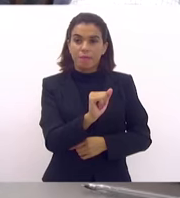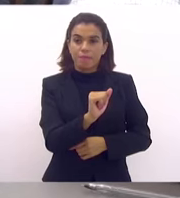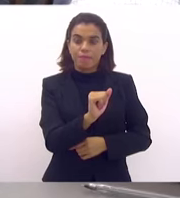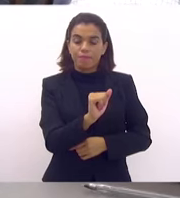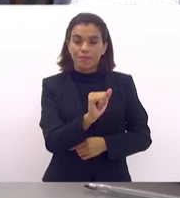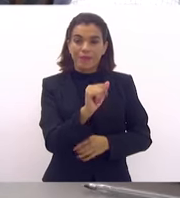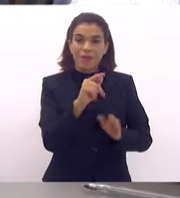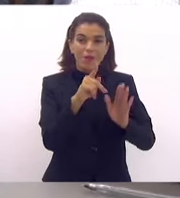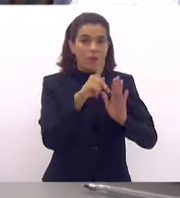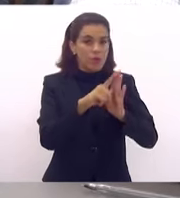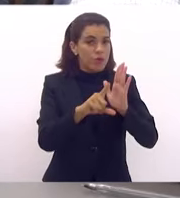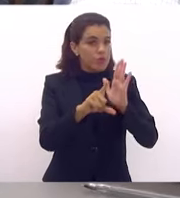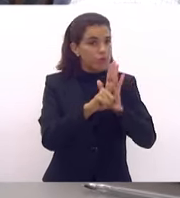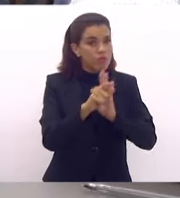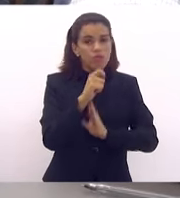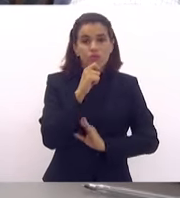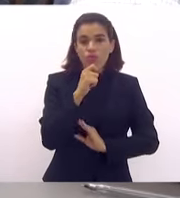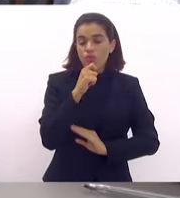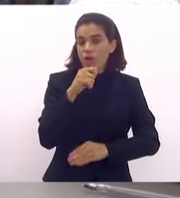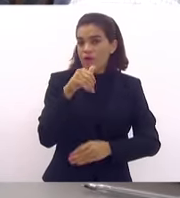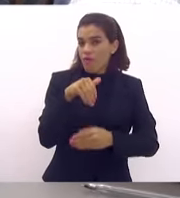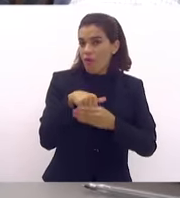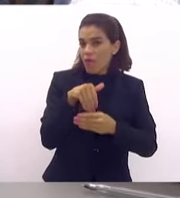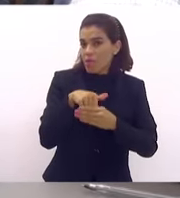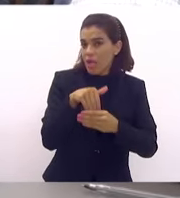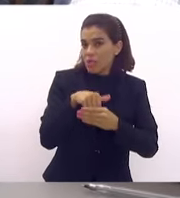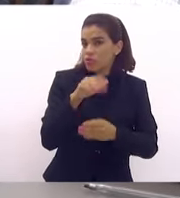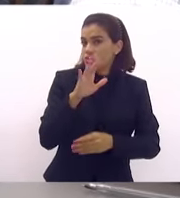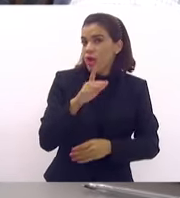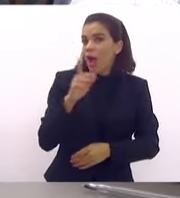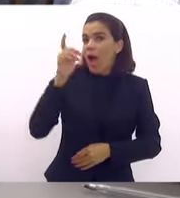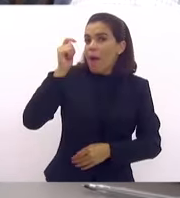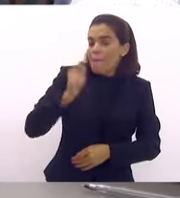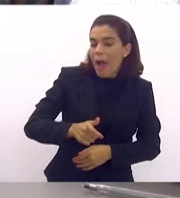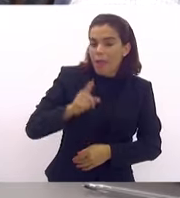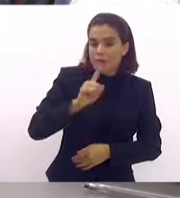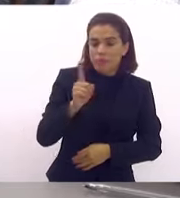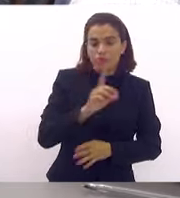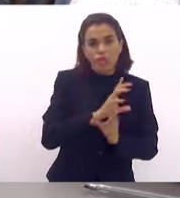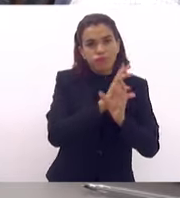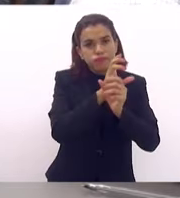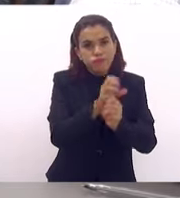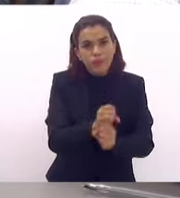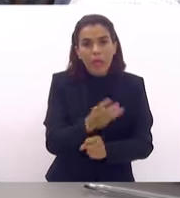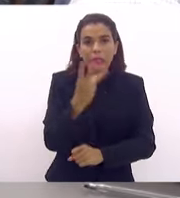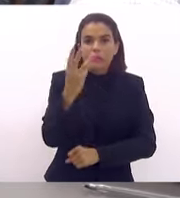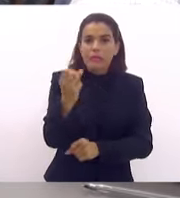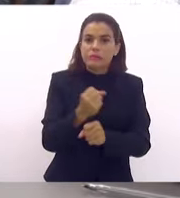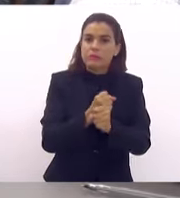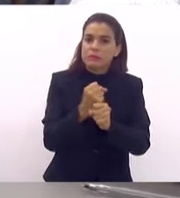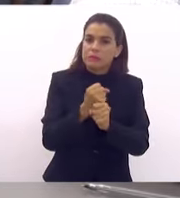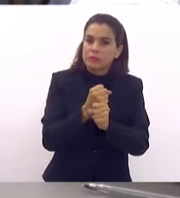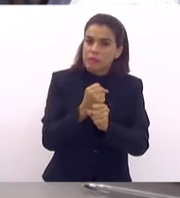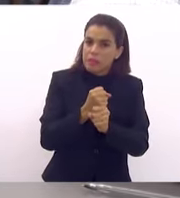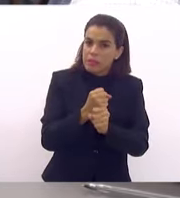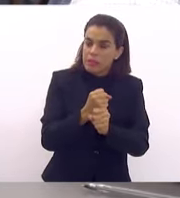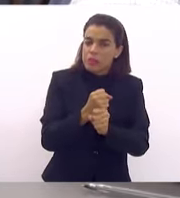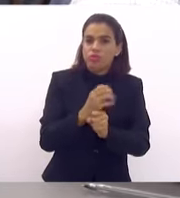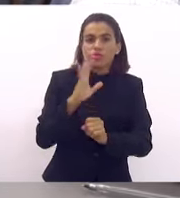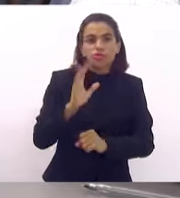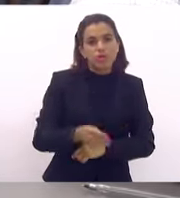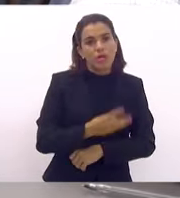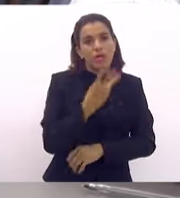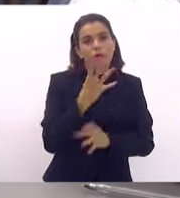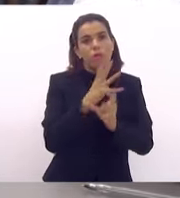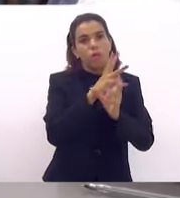Esse projeto não está sendo votado a fogadilha. Tem 3 anos. Teve audiência, teve emenda. Como eu lhe disse, é o terceiro substitutivo da